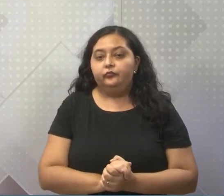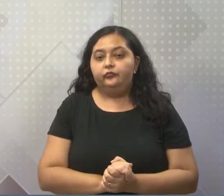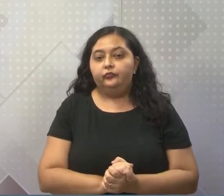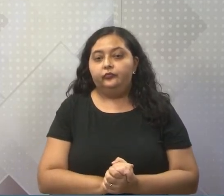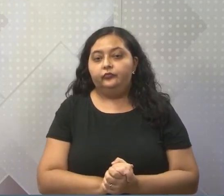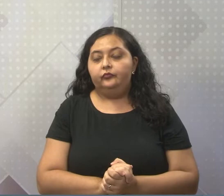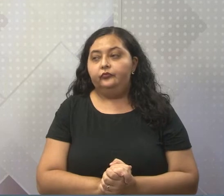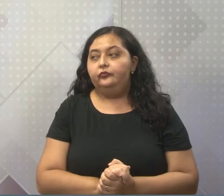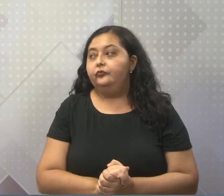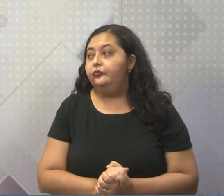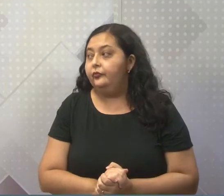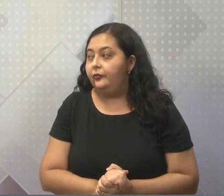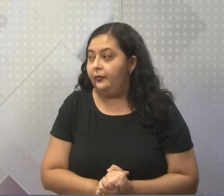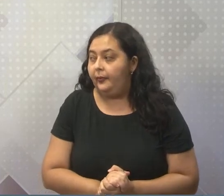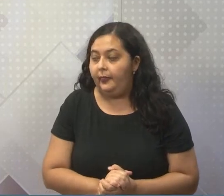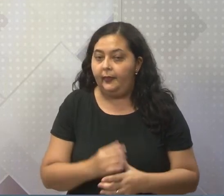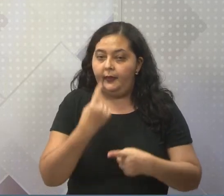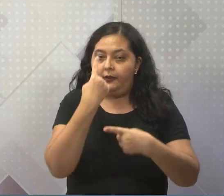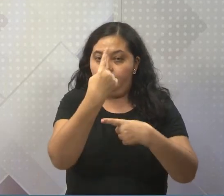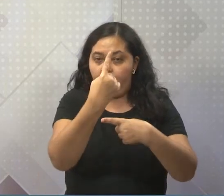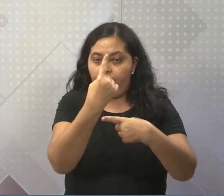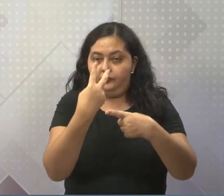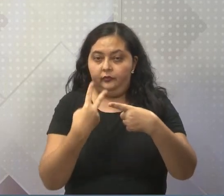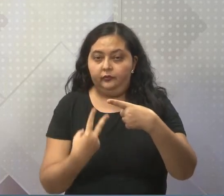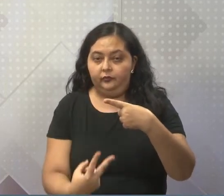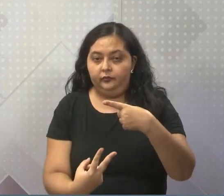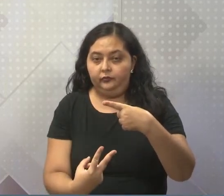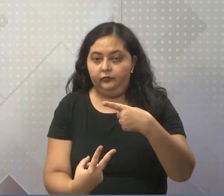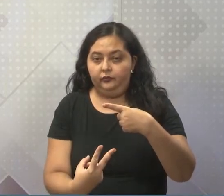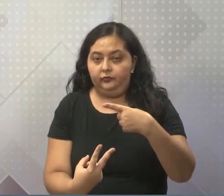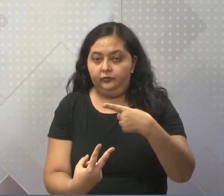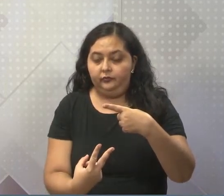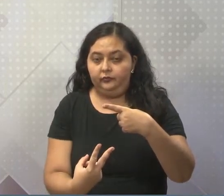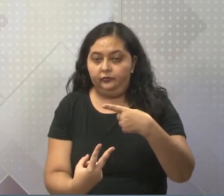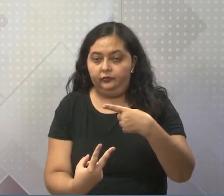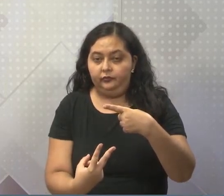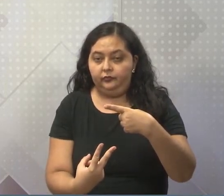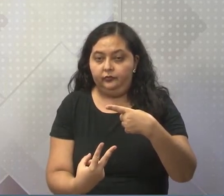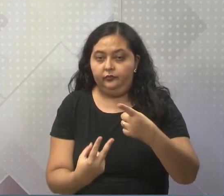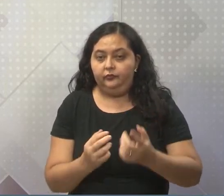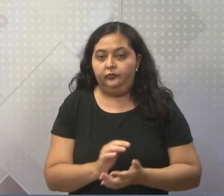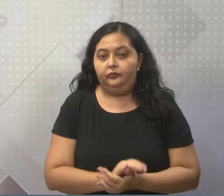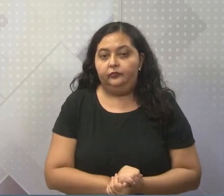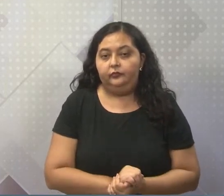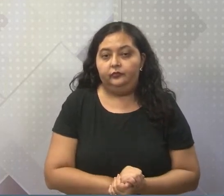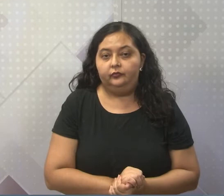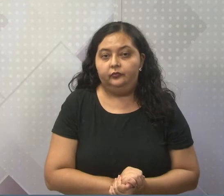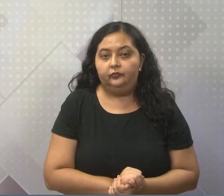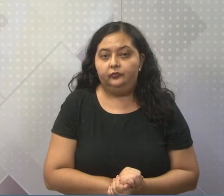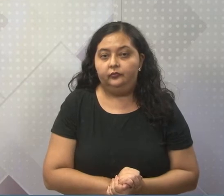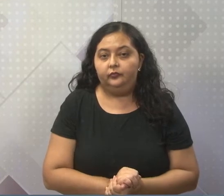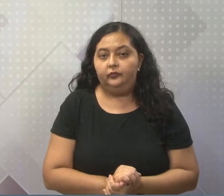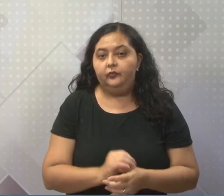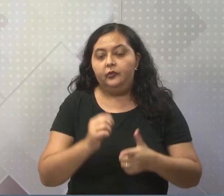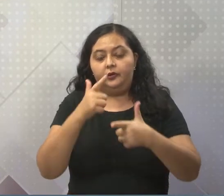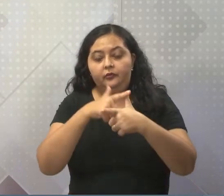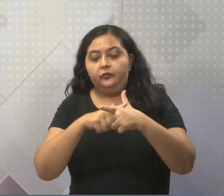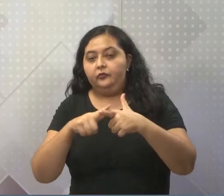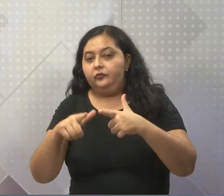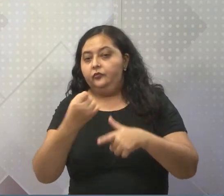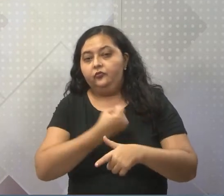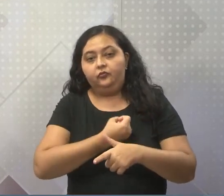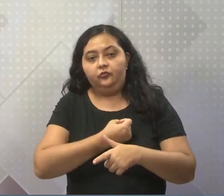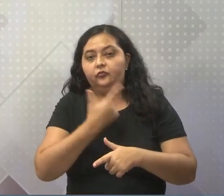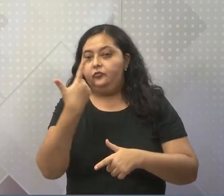fração desse tipo. Não há mais nenhum número que divida em cima e que